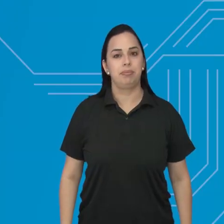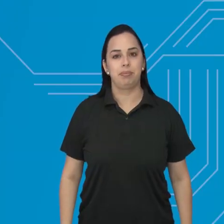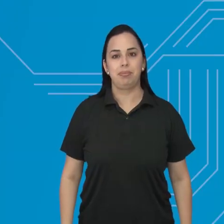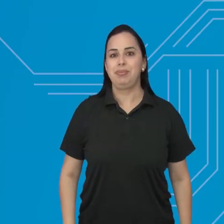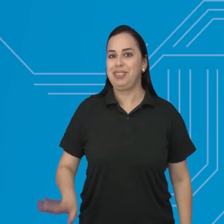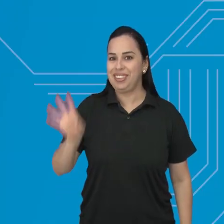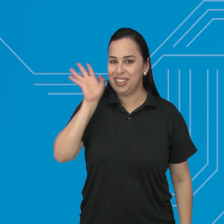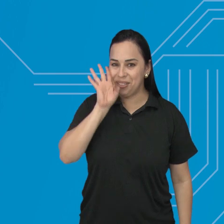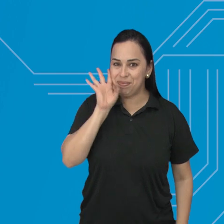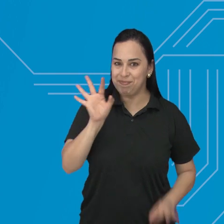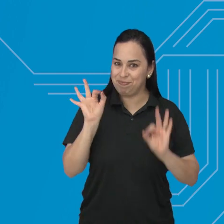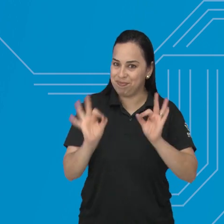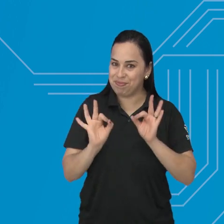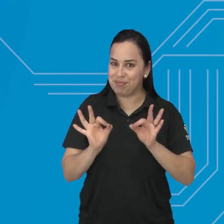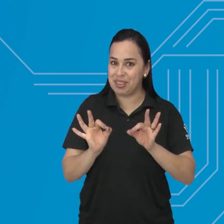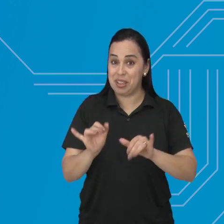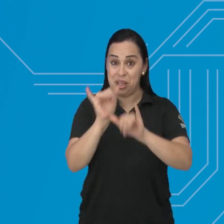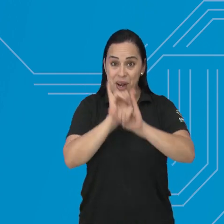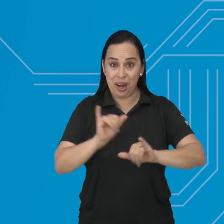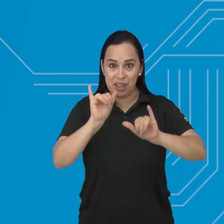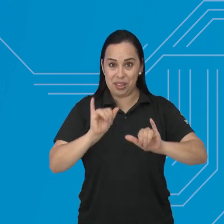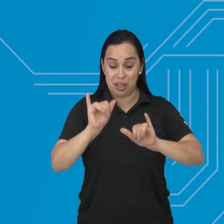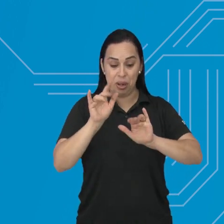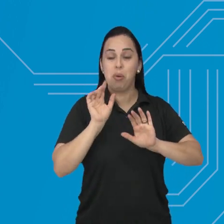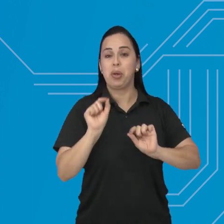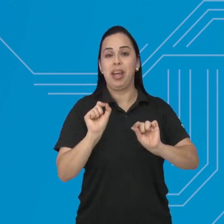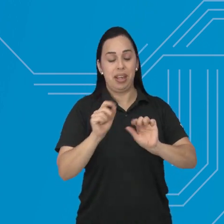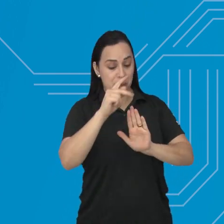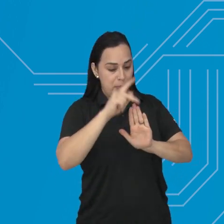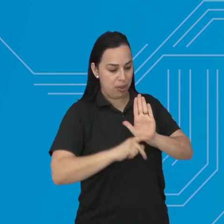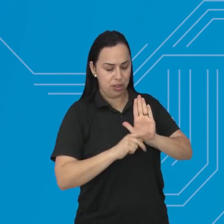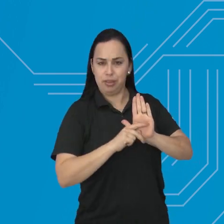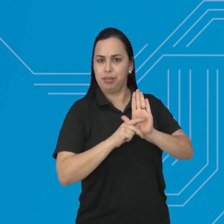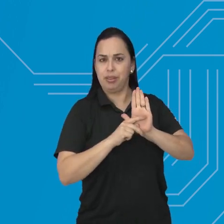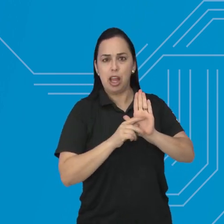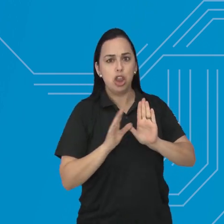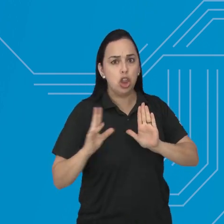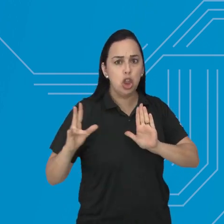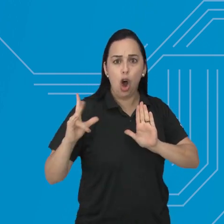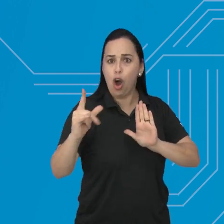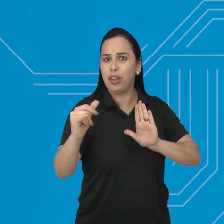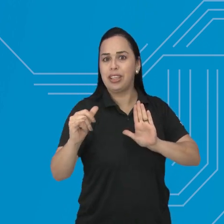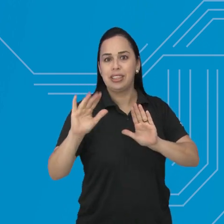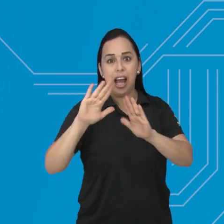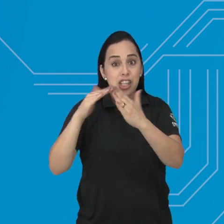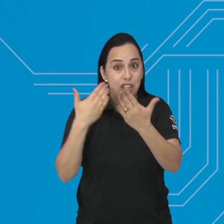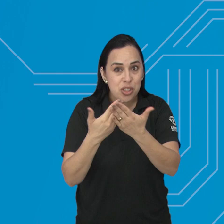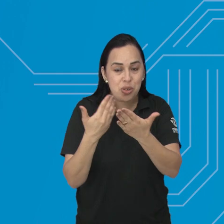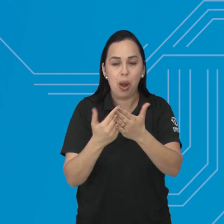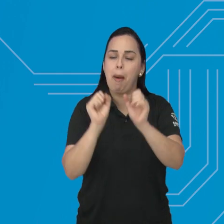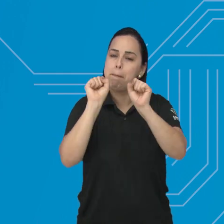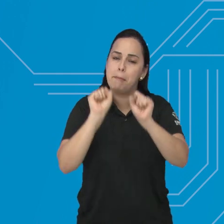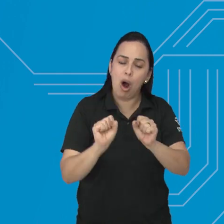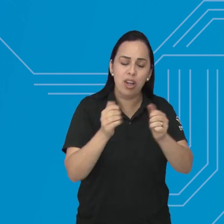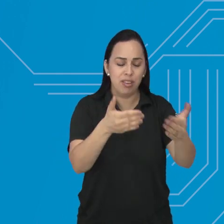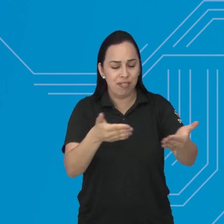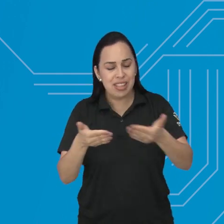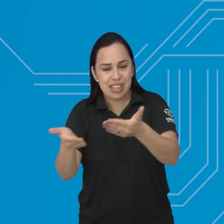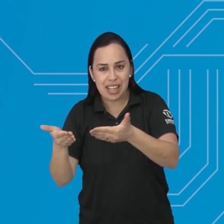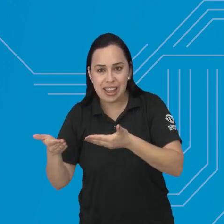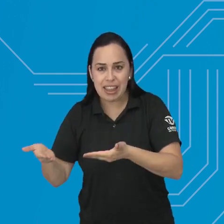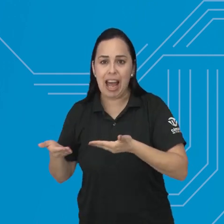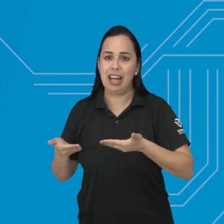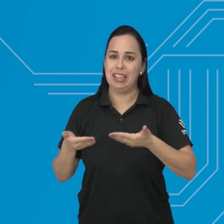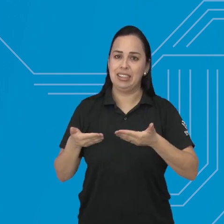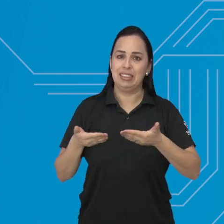Muito legal, né, gente? Só reforçando que o programa Visite a Câmara é aberto a todas as escolas da cidade que queiram fazer uma visita